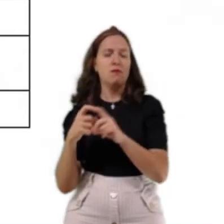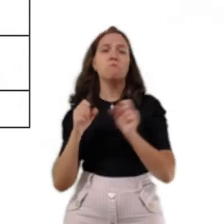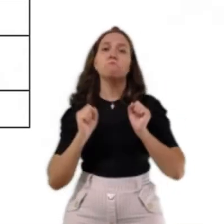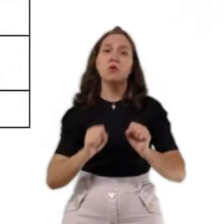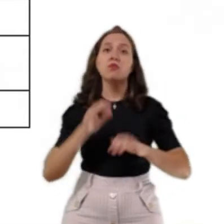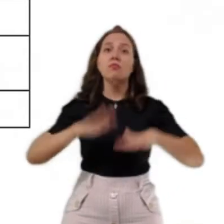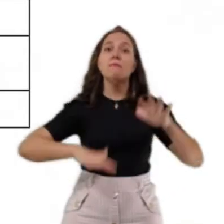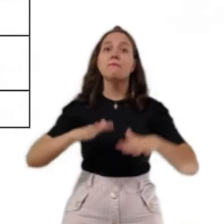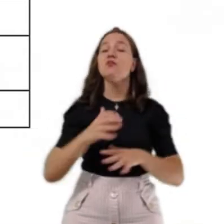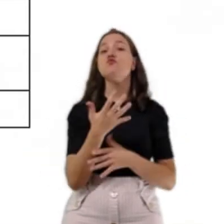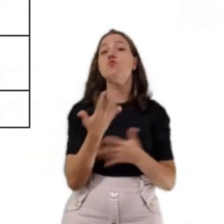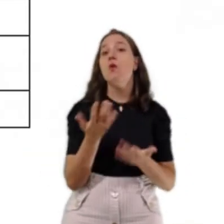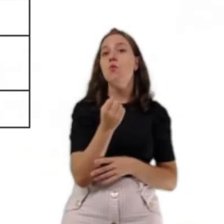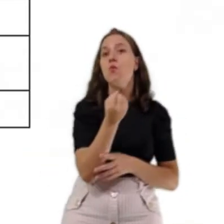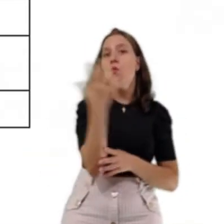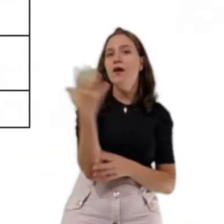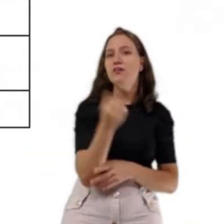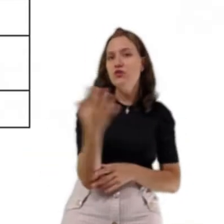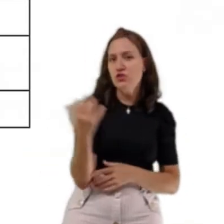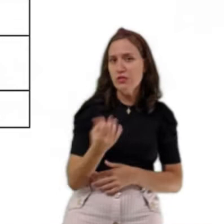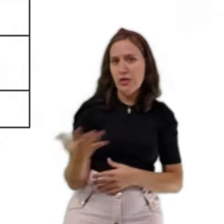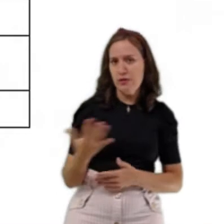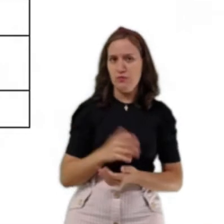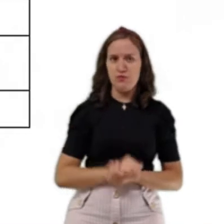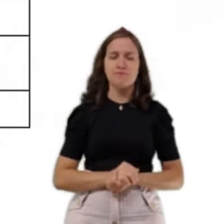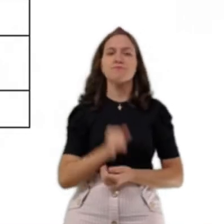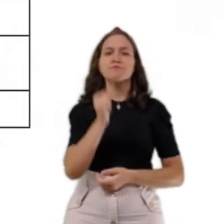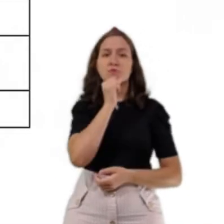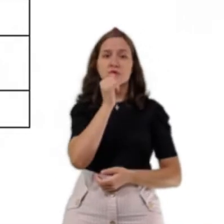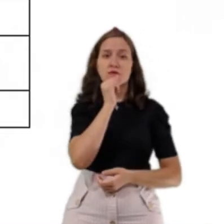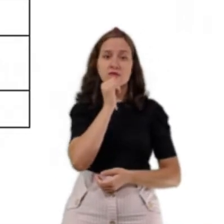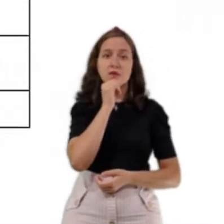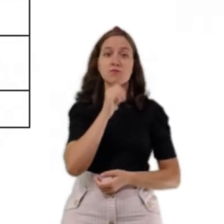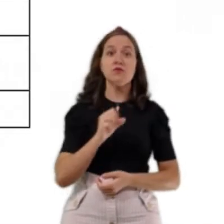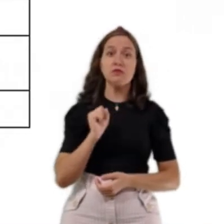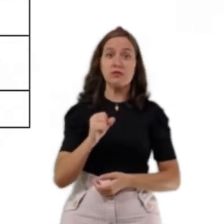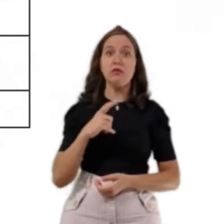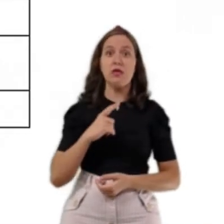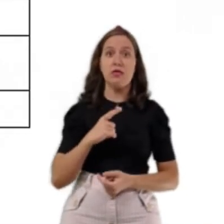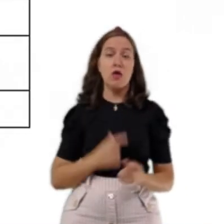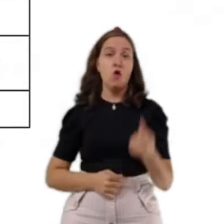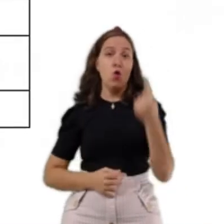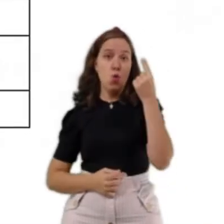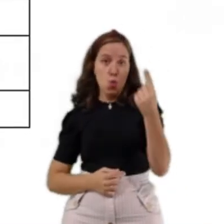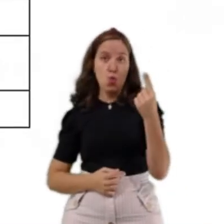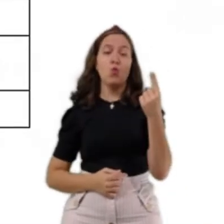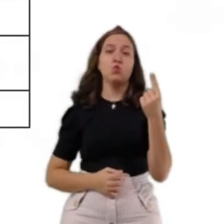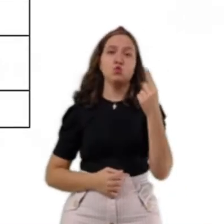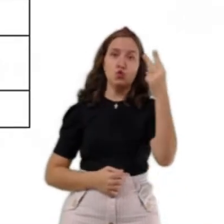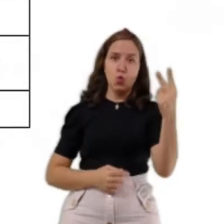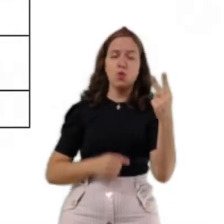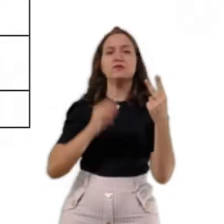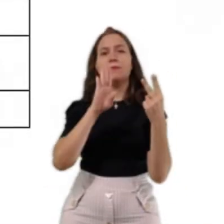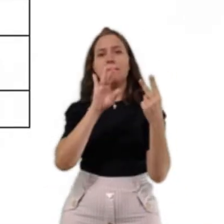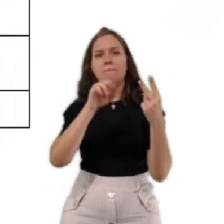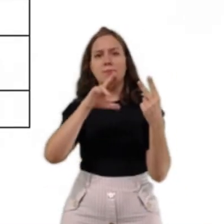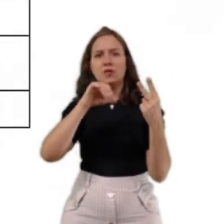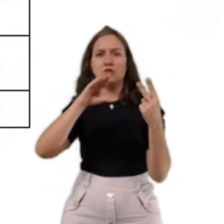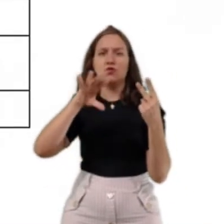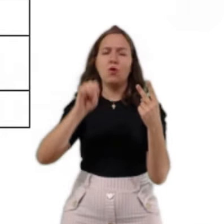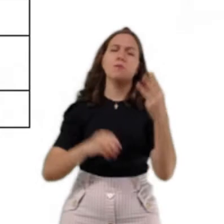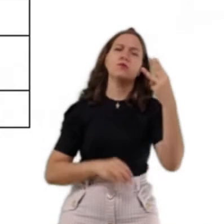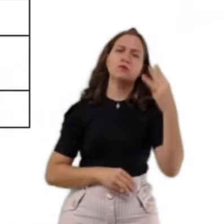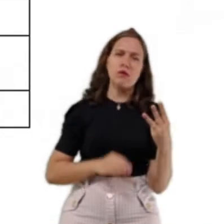à quantidade de termos que ele possui se eu possui a soma de dois termos binômio seu possui a soma de três termos trinômio Mas vamos